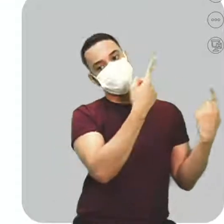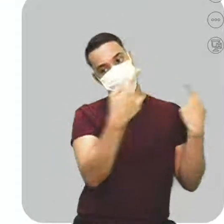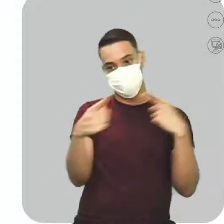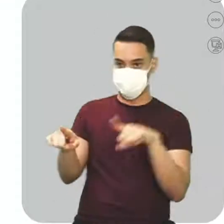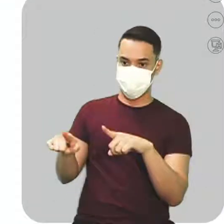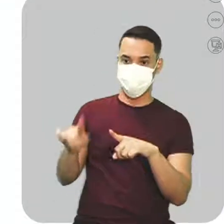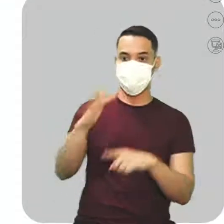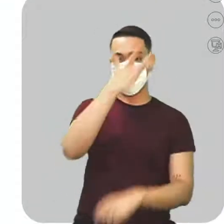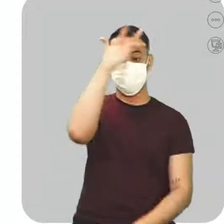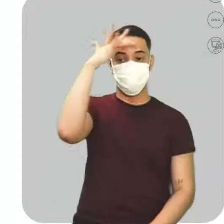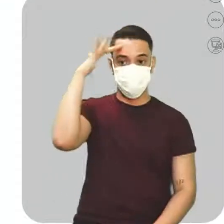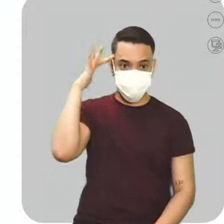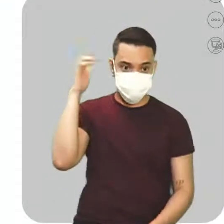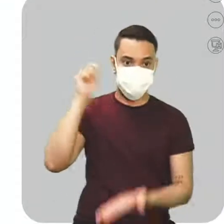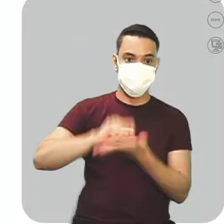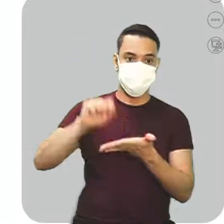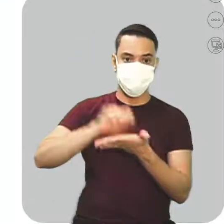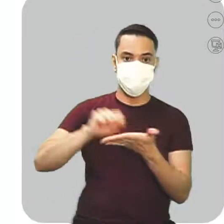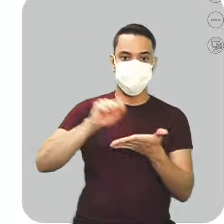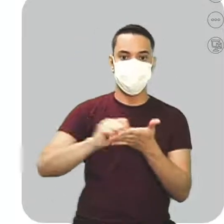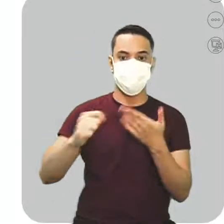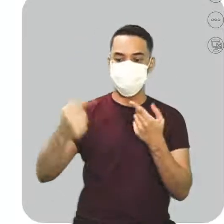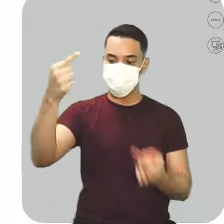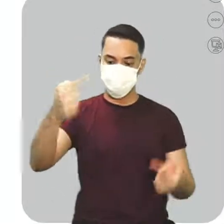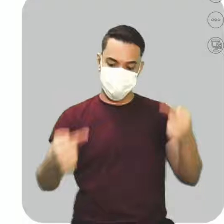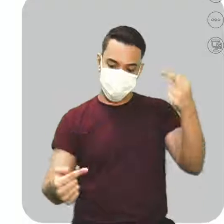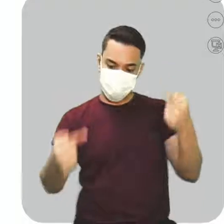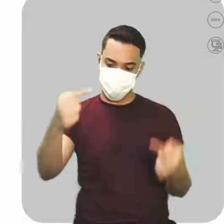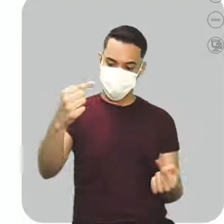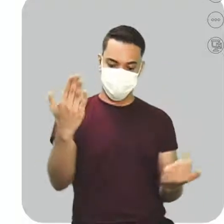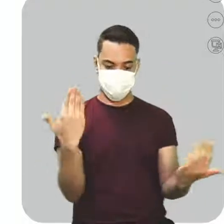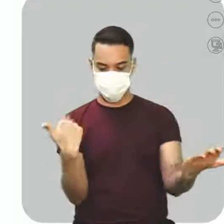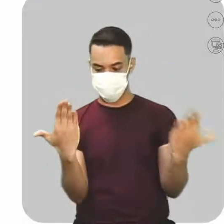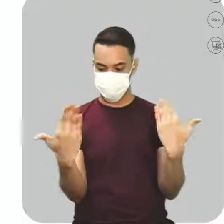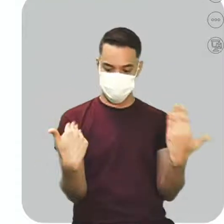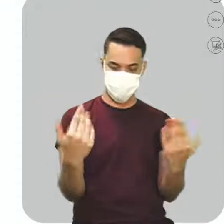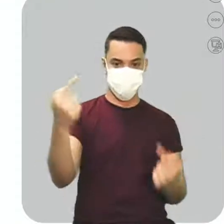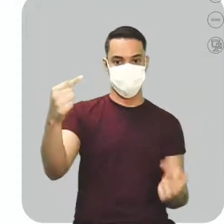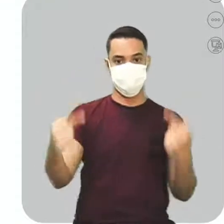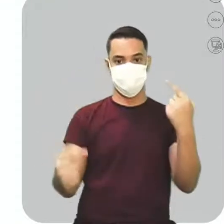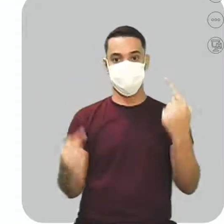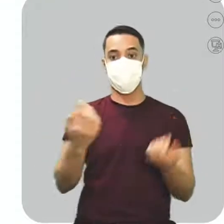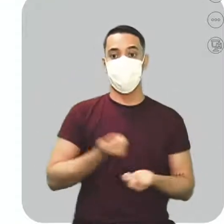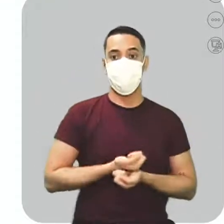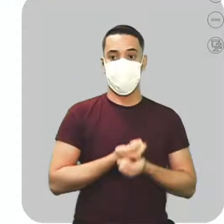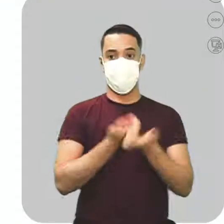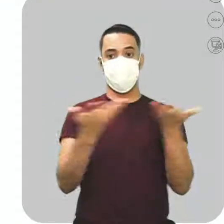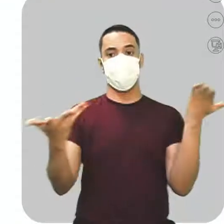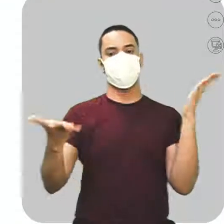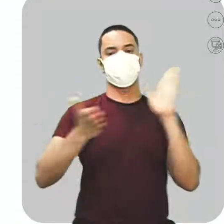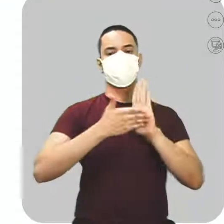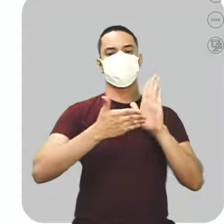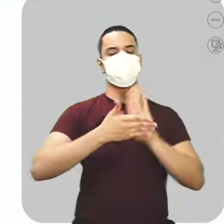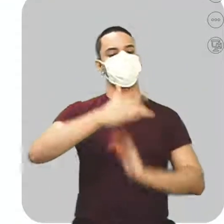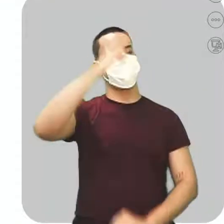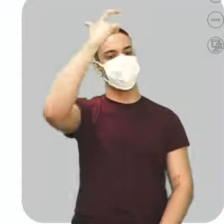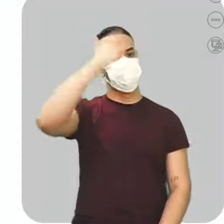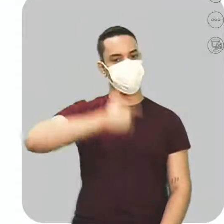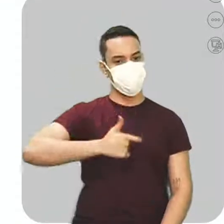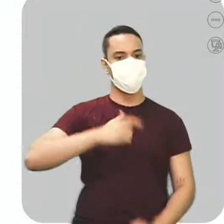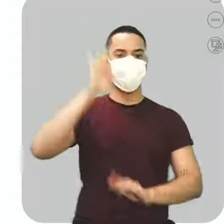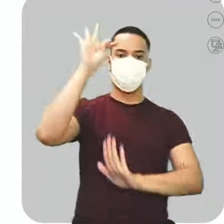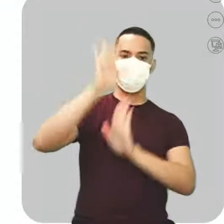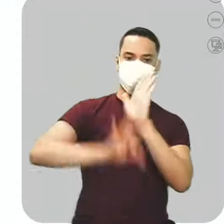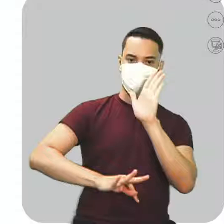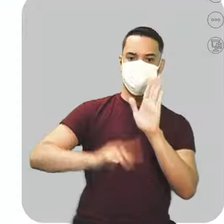escritor do texto apresenta um debate, oferecendo uma propriedade ao texto e